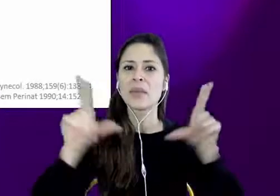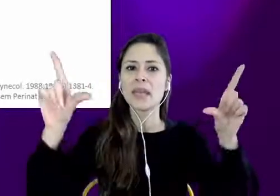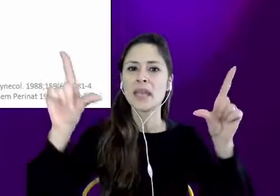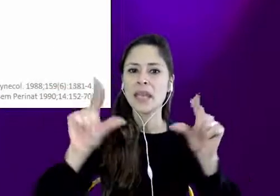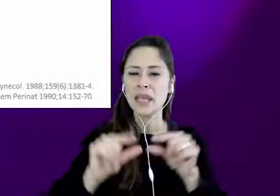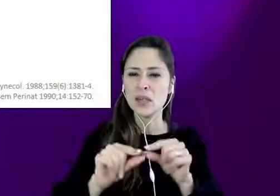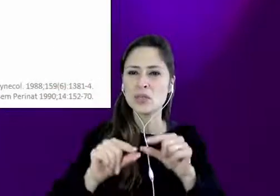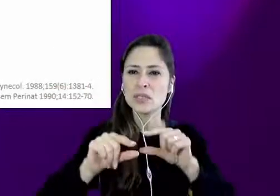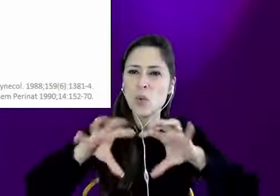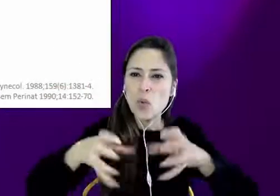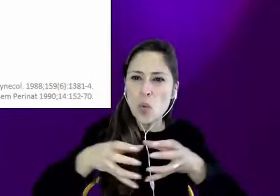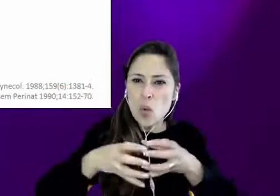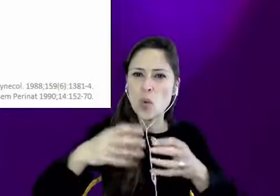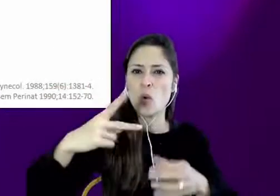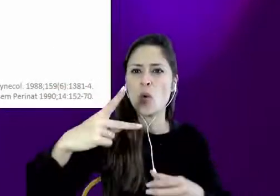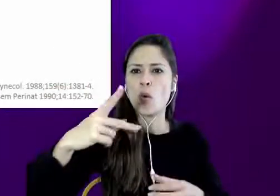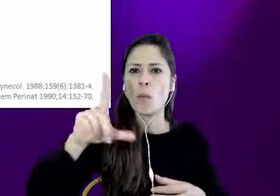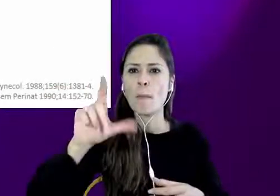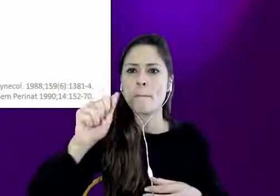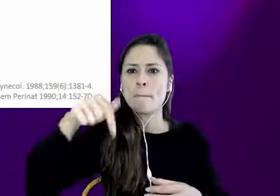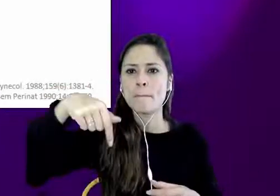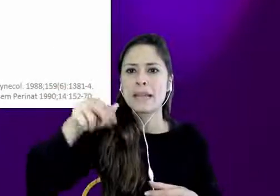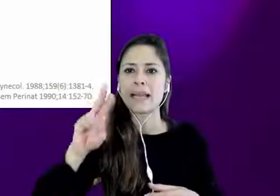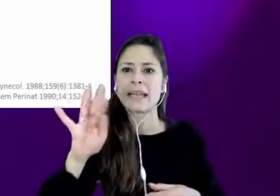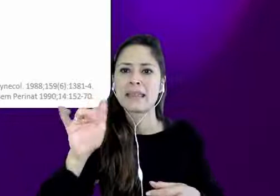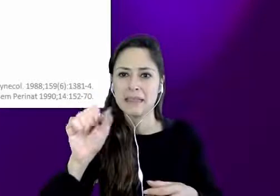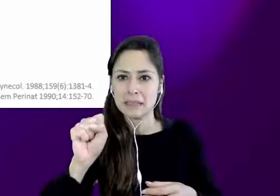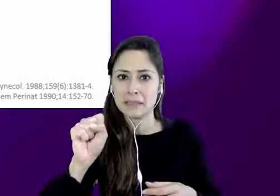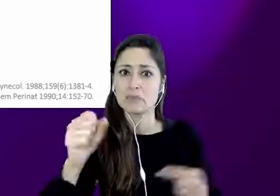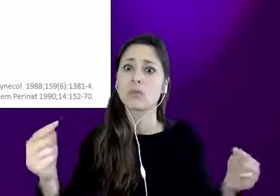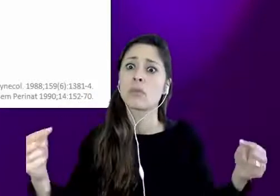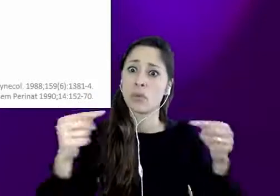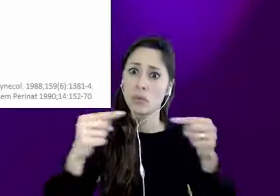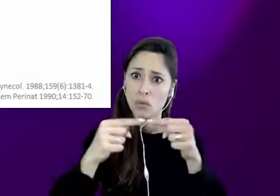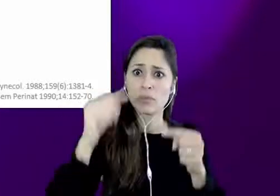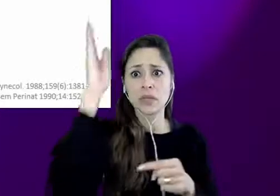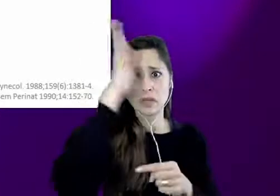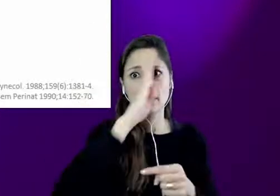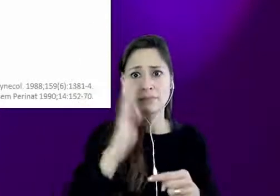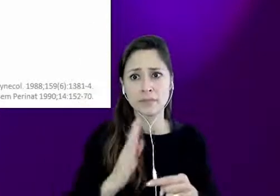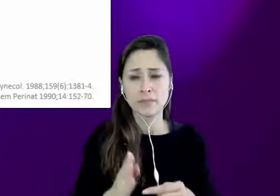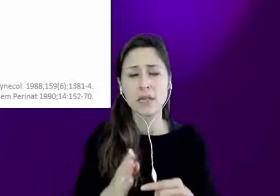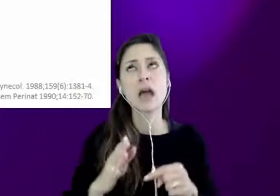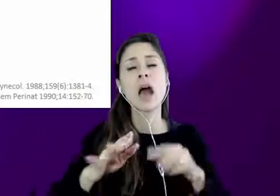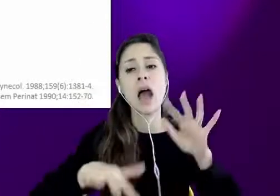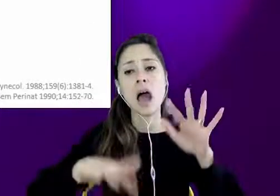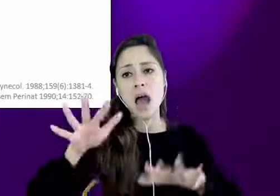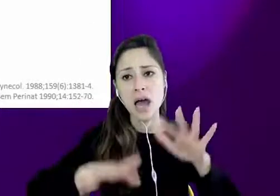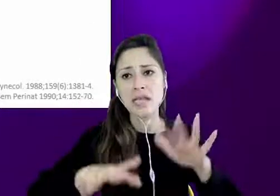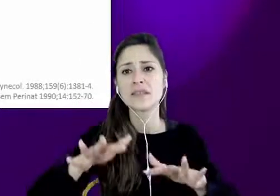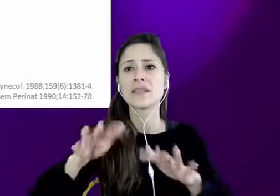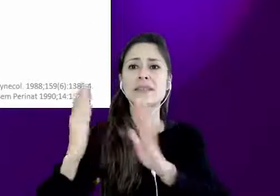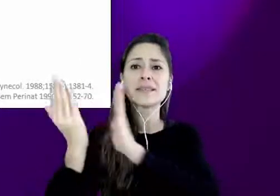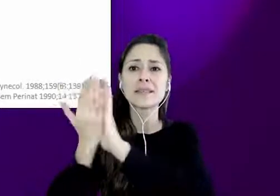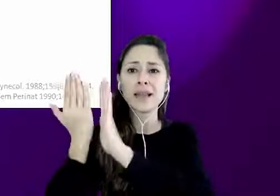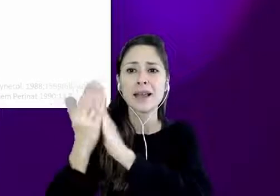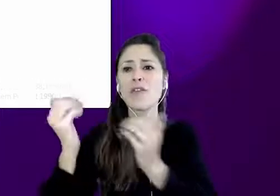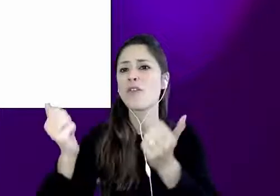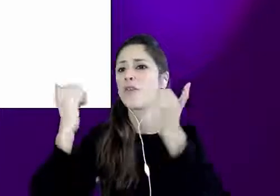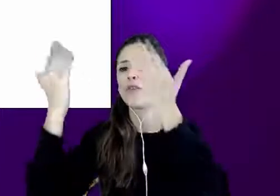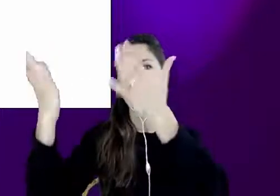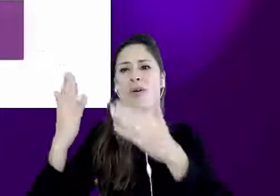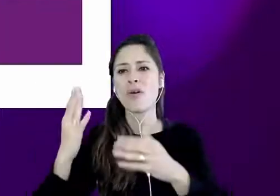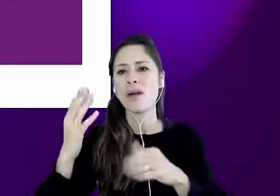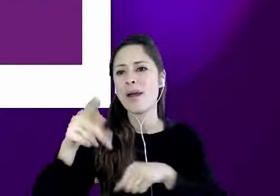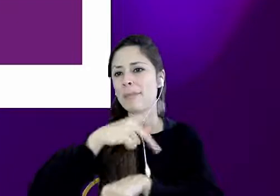só destacar que, principalmente para o Brasil, a gente pode falar isso, muitas vezes na literatura internacional não se fala, mas o